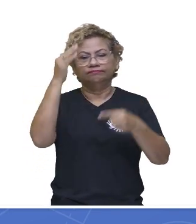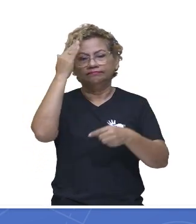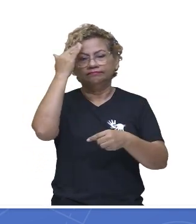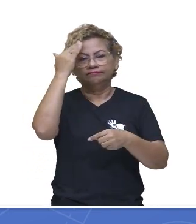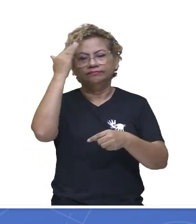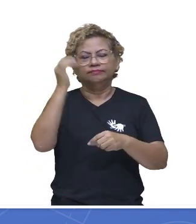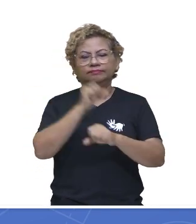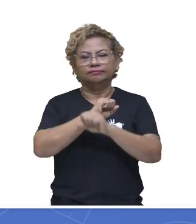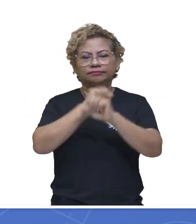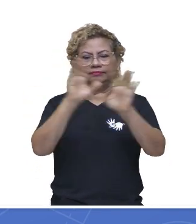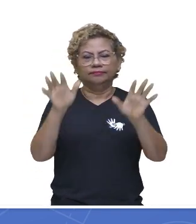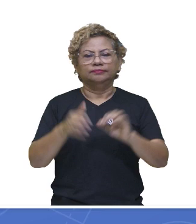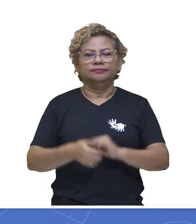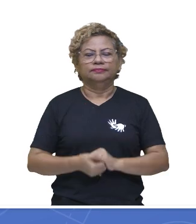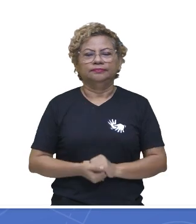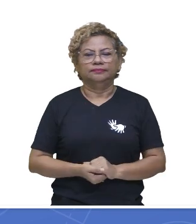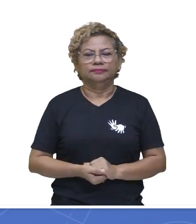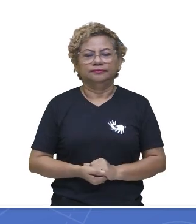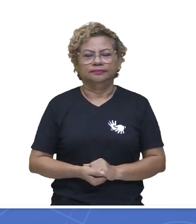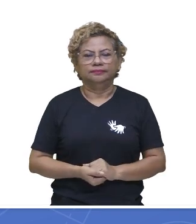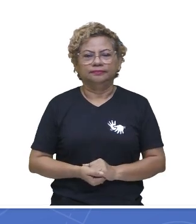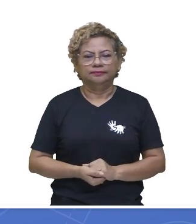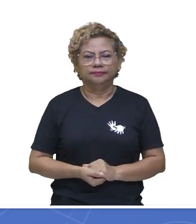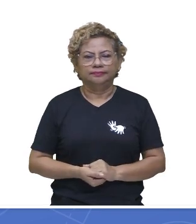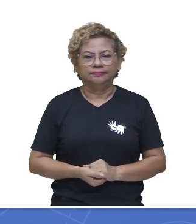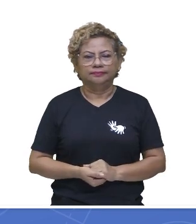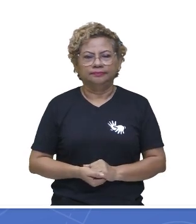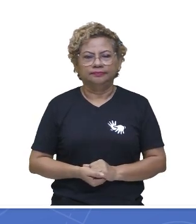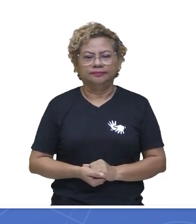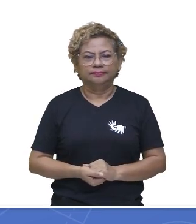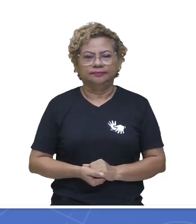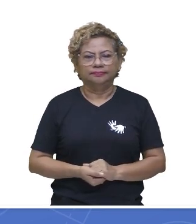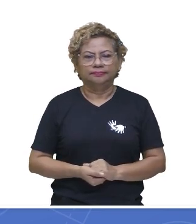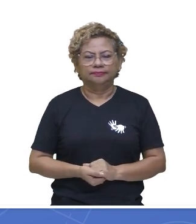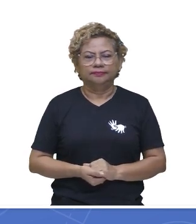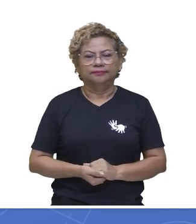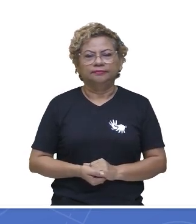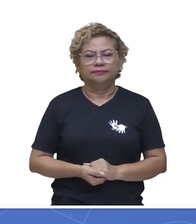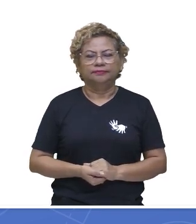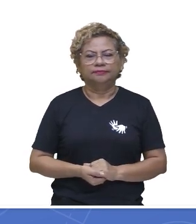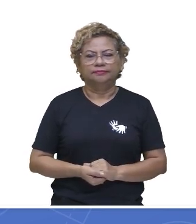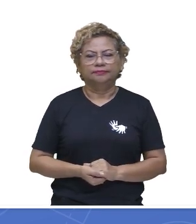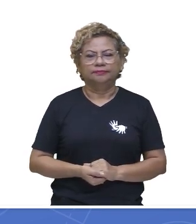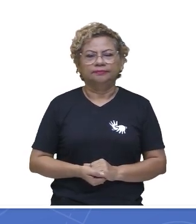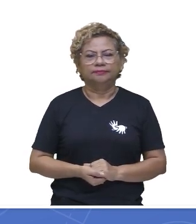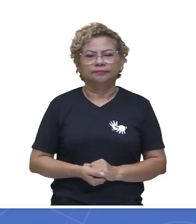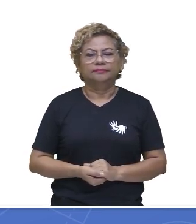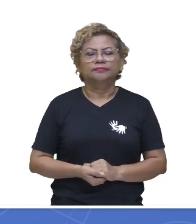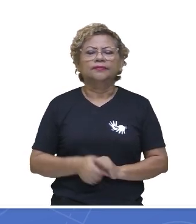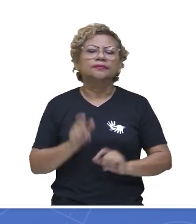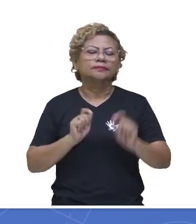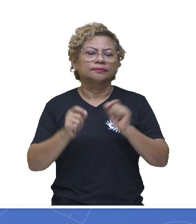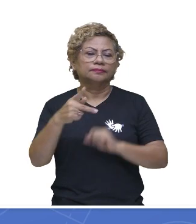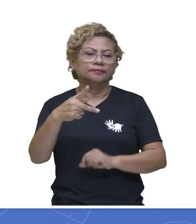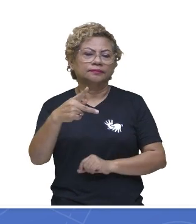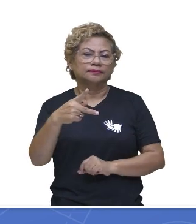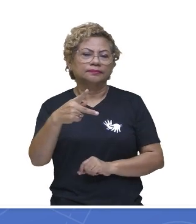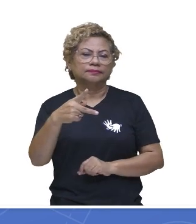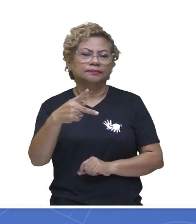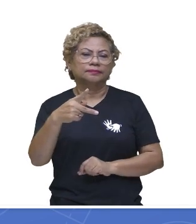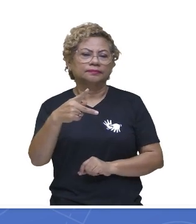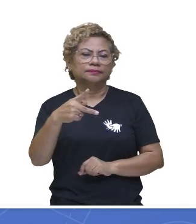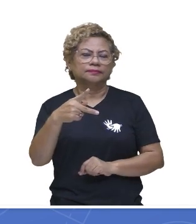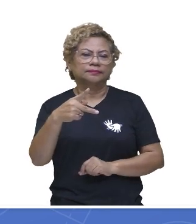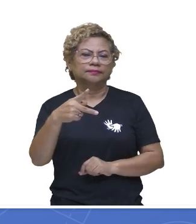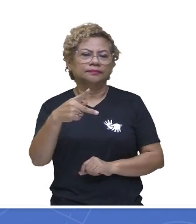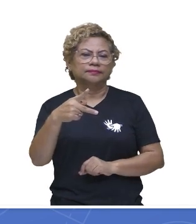M é igual a 3, tá? E o P, né? Vamos